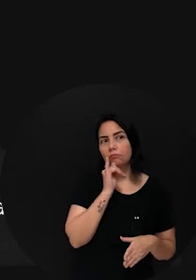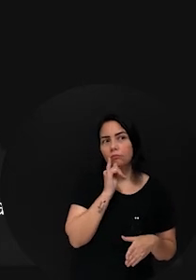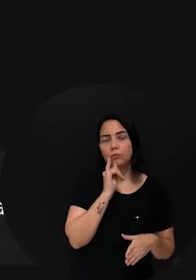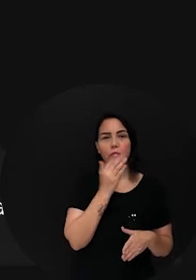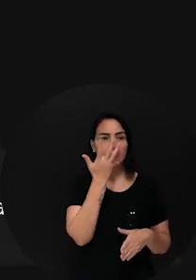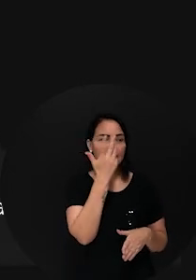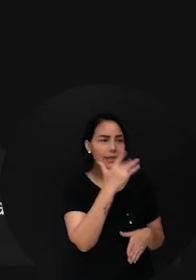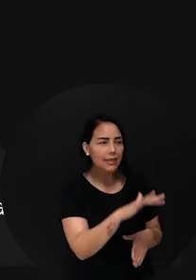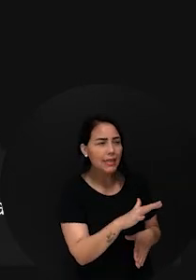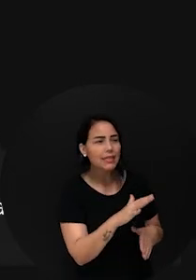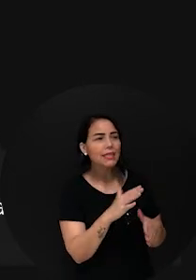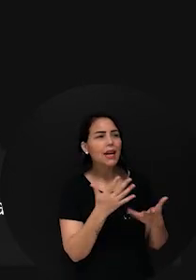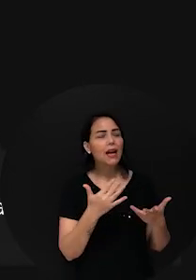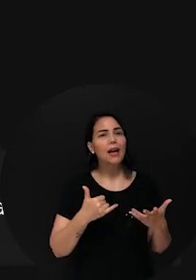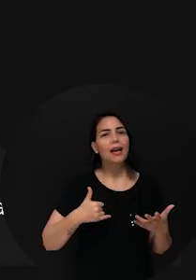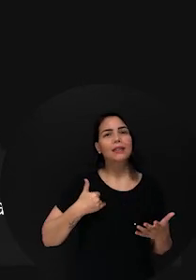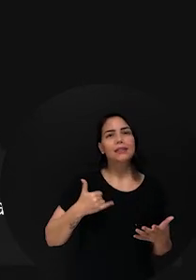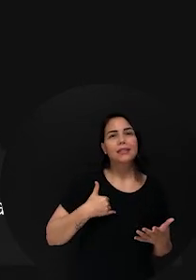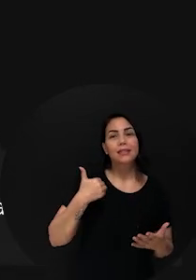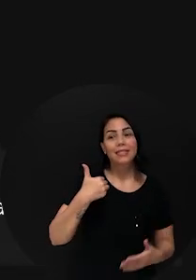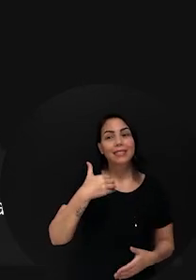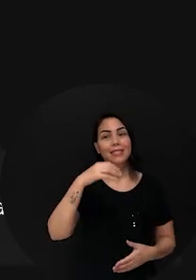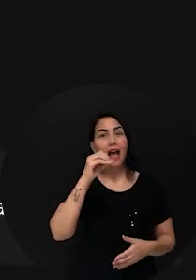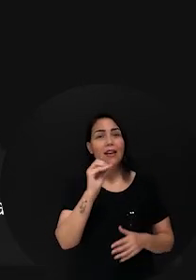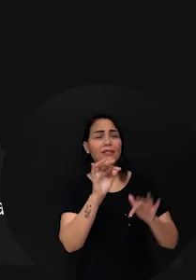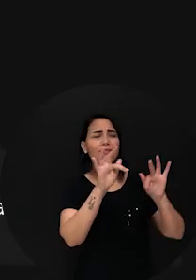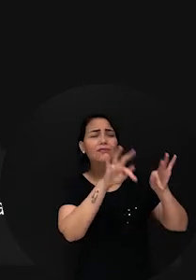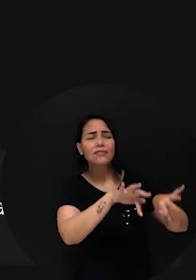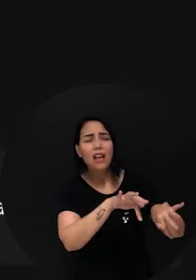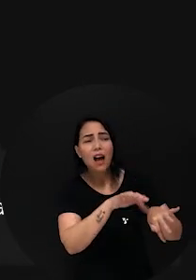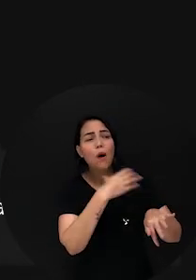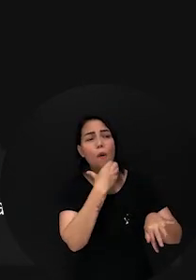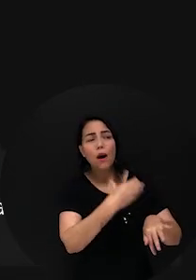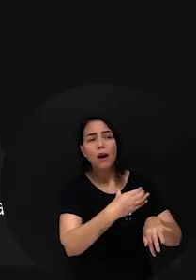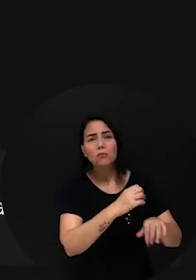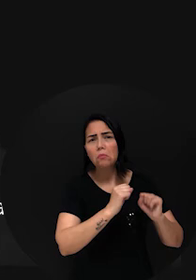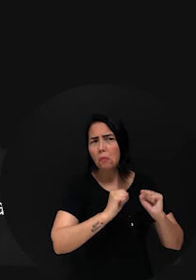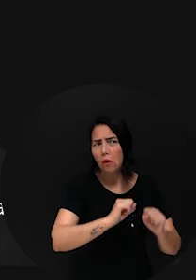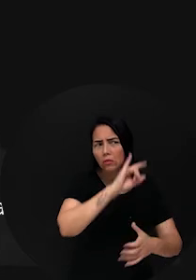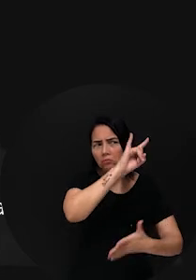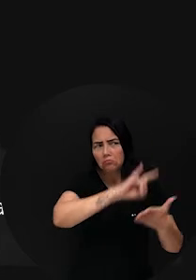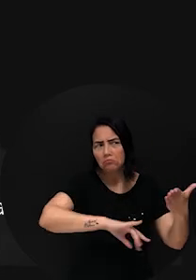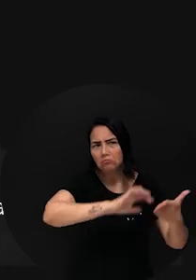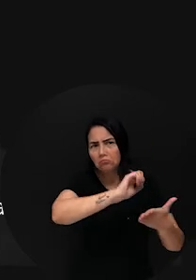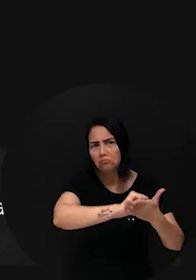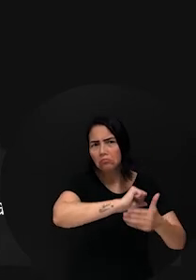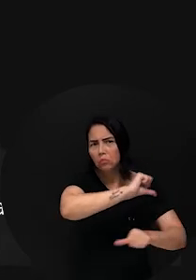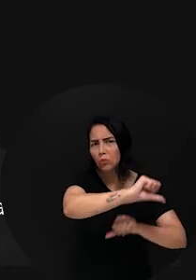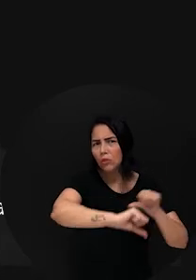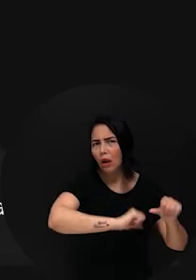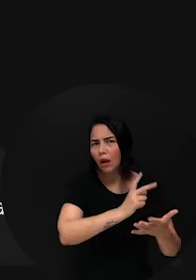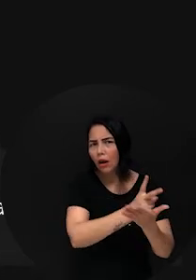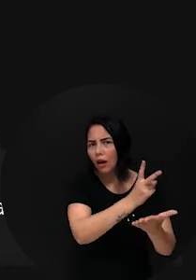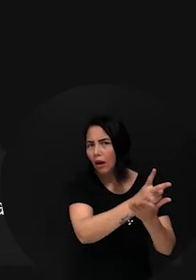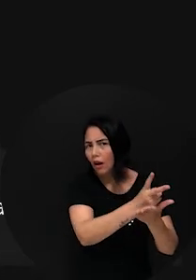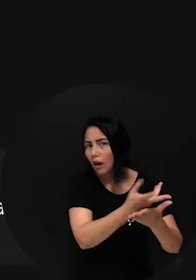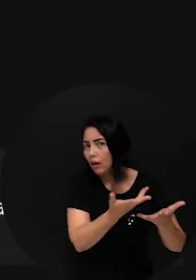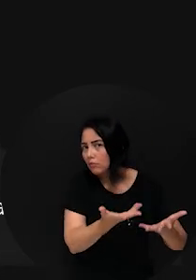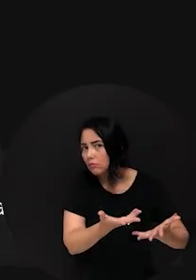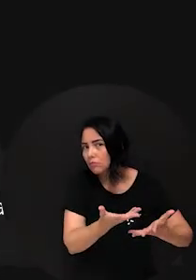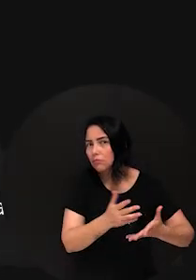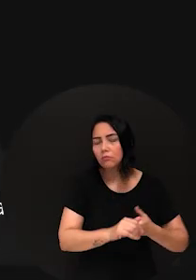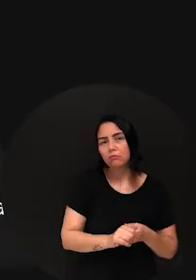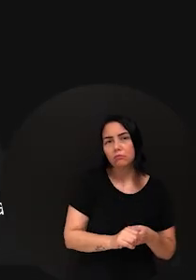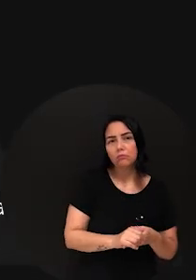gente sempre tem um processo de, digamos, uma rematrícula, e aí, nesse caso, ela pode, de acordo